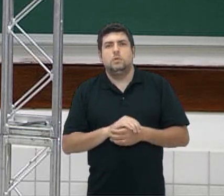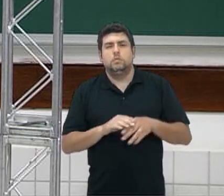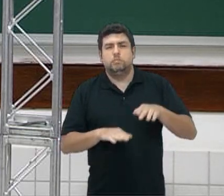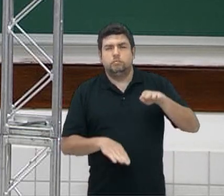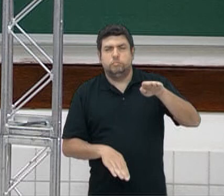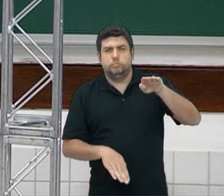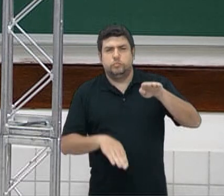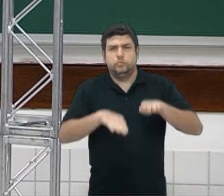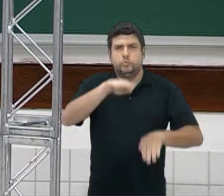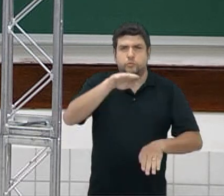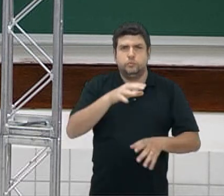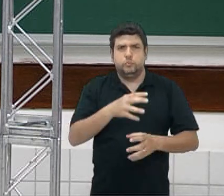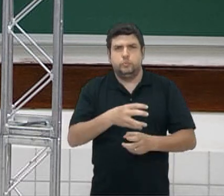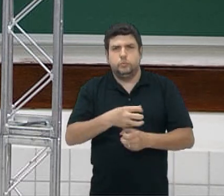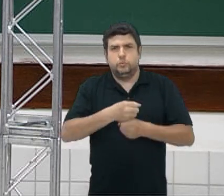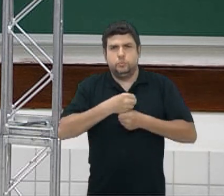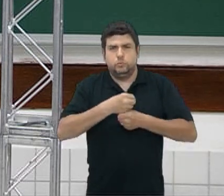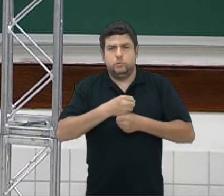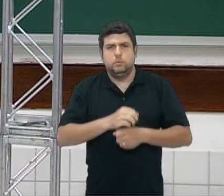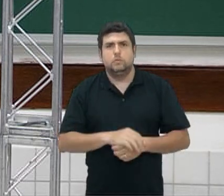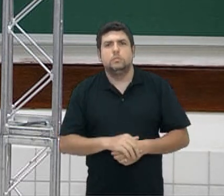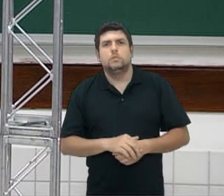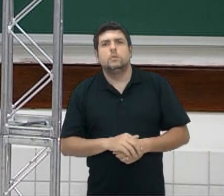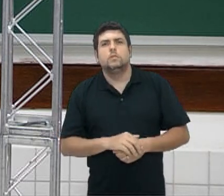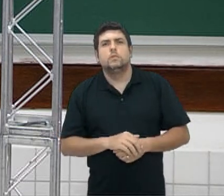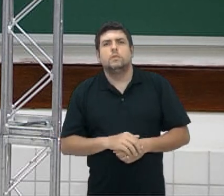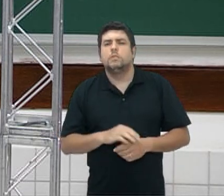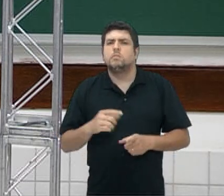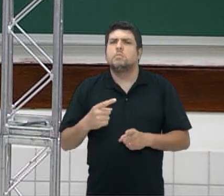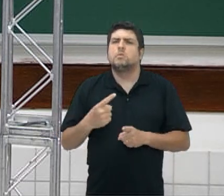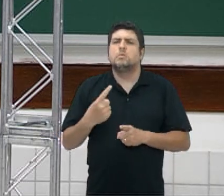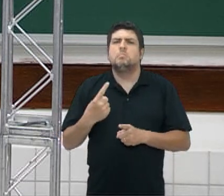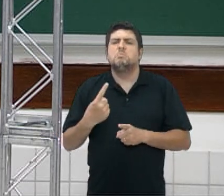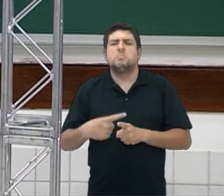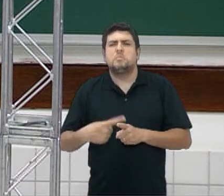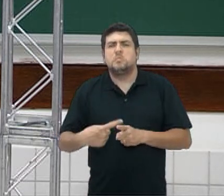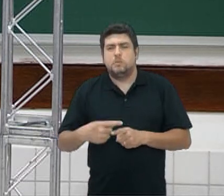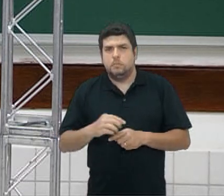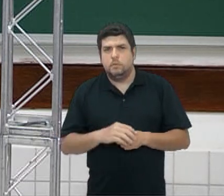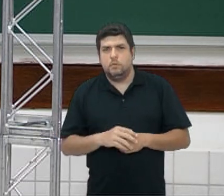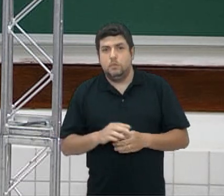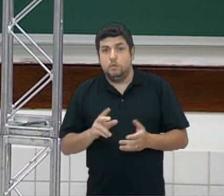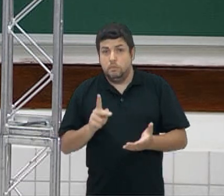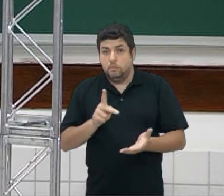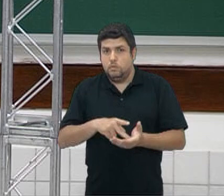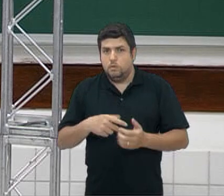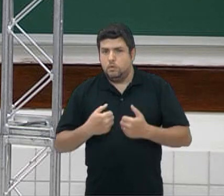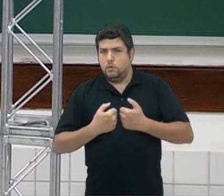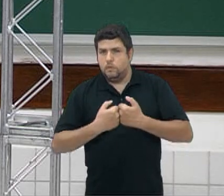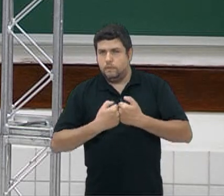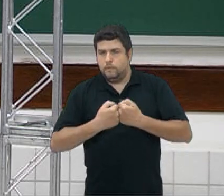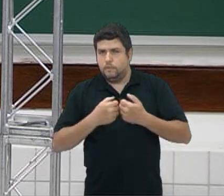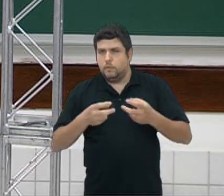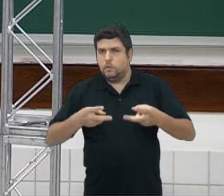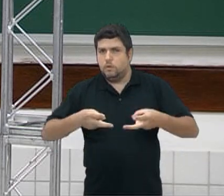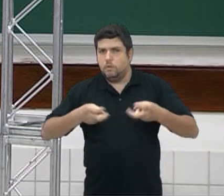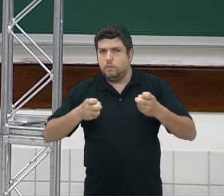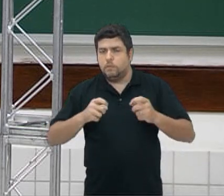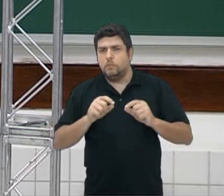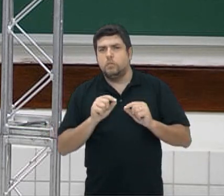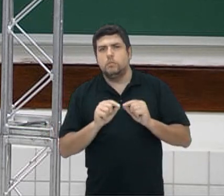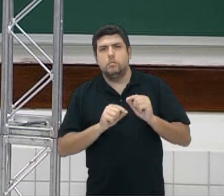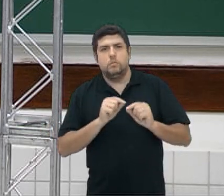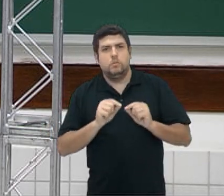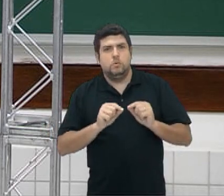movimento, certo? Bem, por que isso, né? Em física, nós vamos perceber que algumas grandezas físicas elas